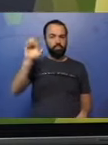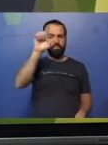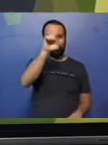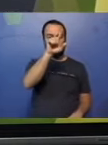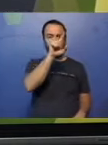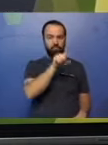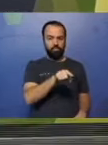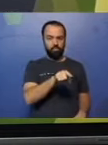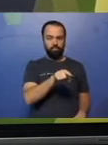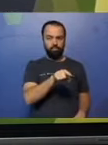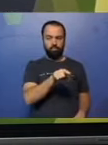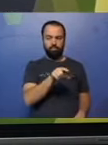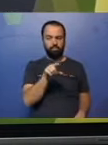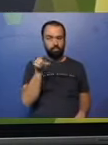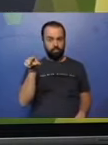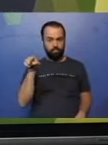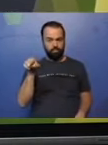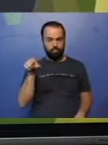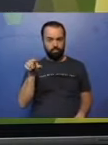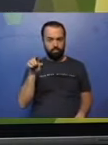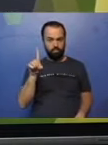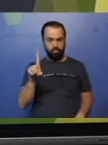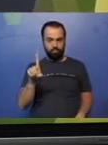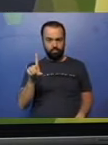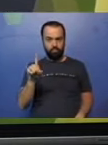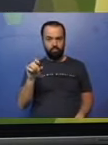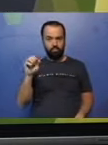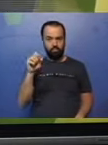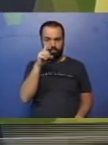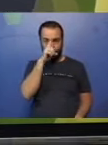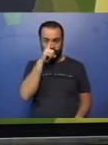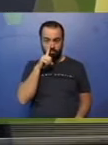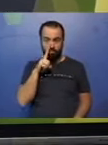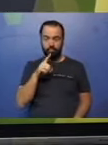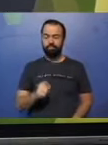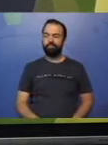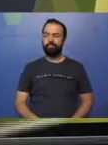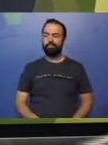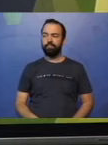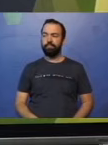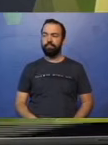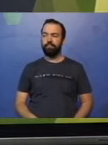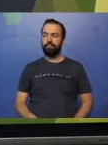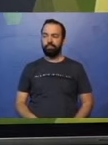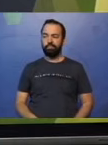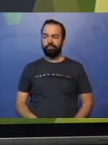azul, uma amarela.